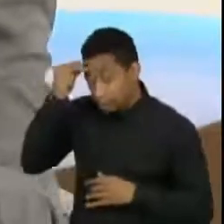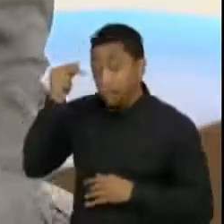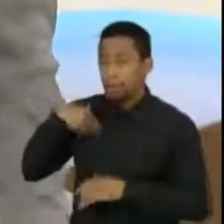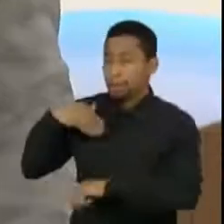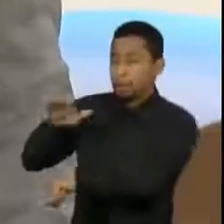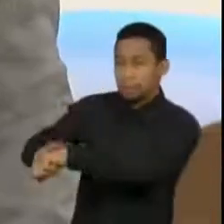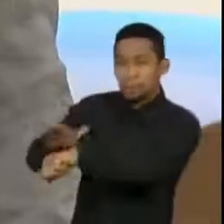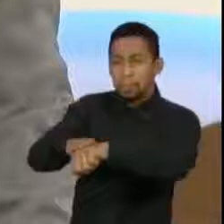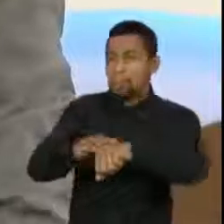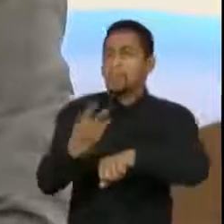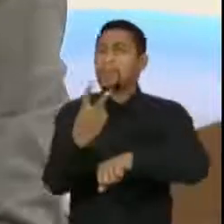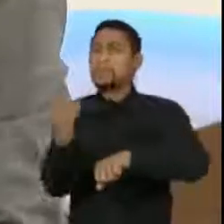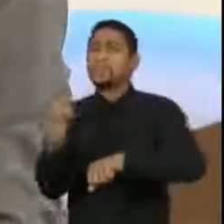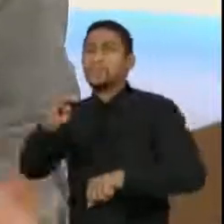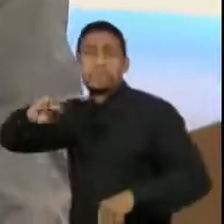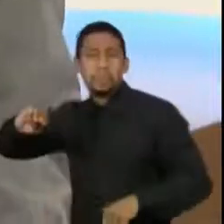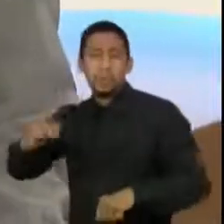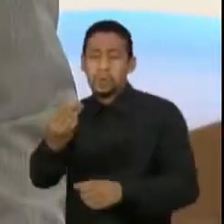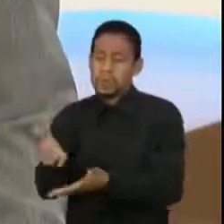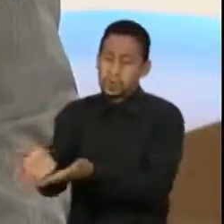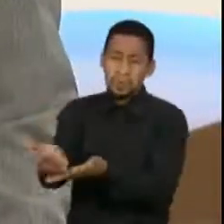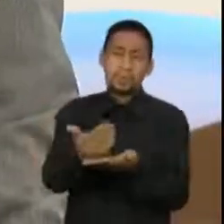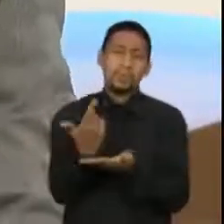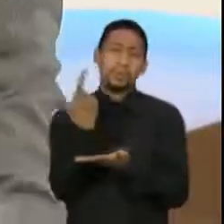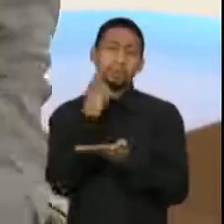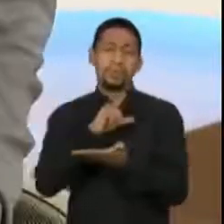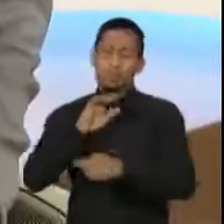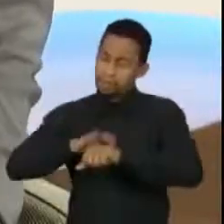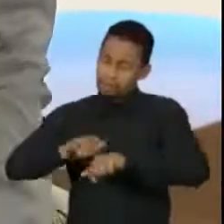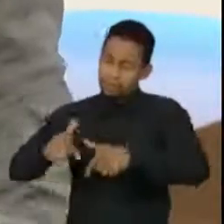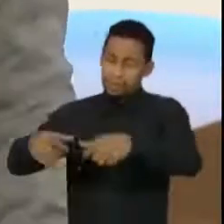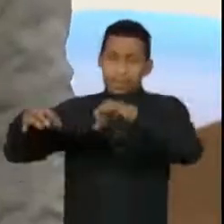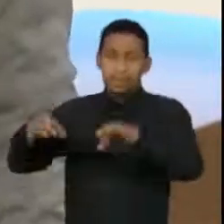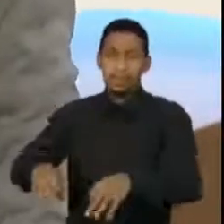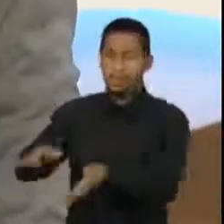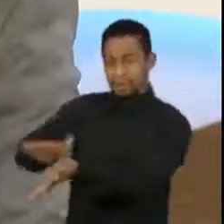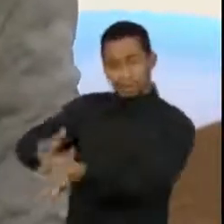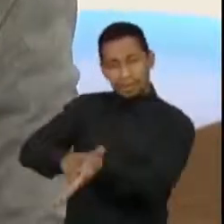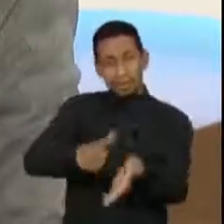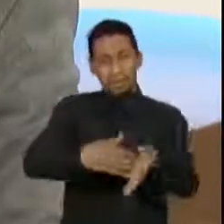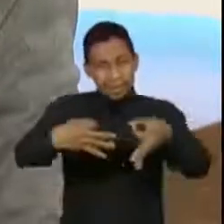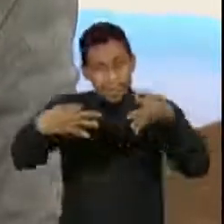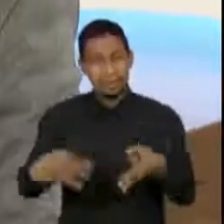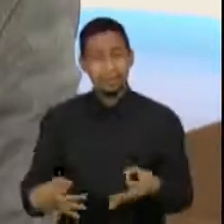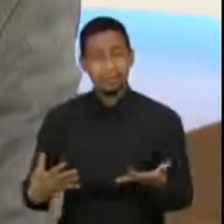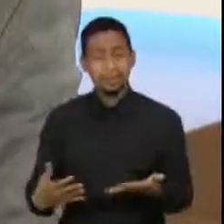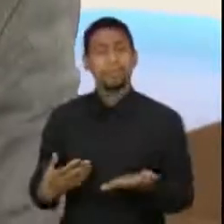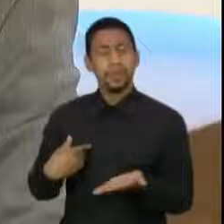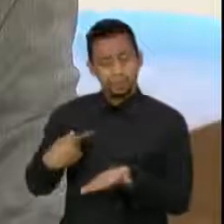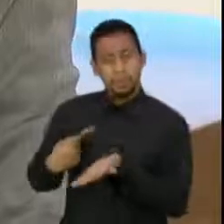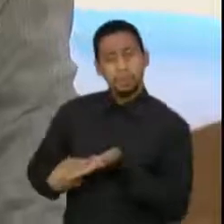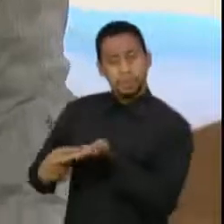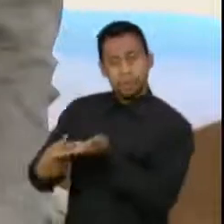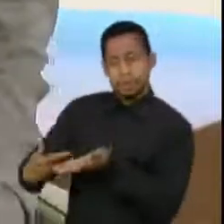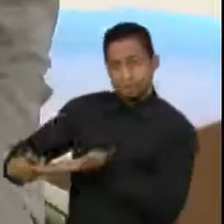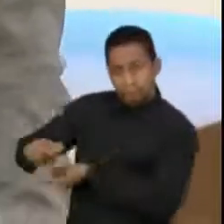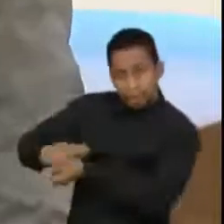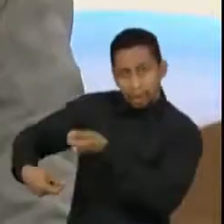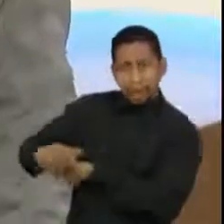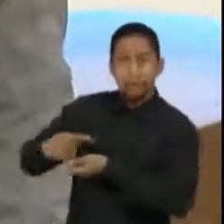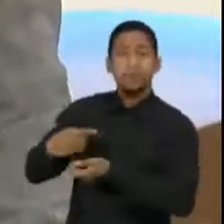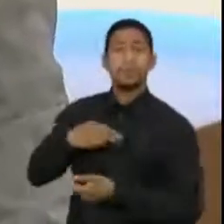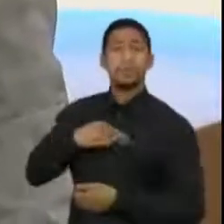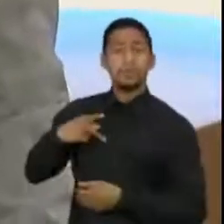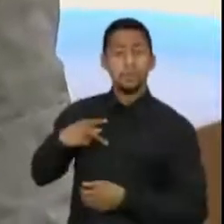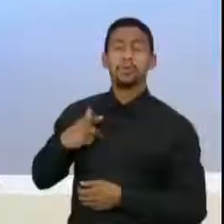pessoas, recuperei 20 e tantos milhões. Então, a minha vida sempre foi de muita transparência e de cobrar as questões certas. Inclusive, já denunciei no Ministério Público situações de crédito que o